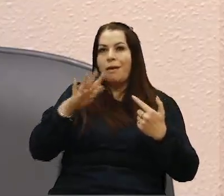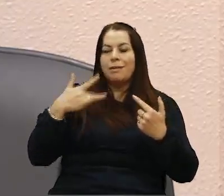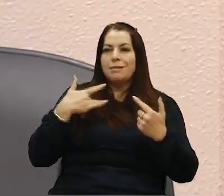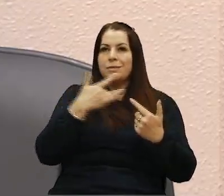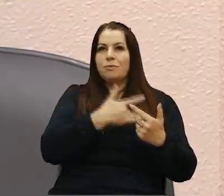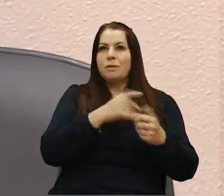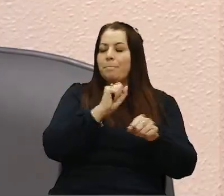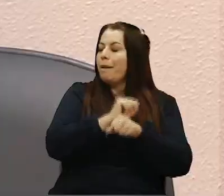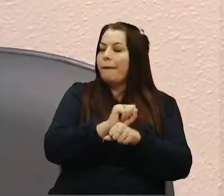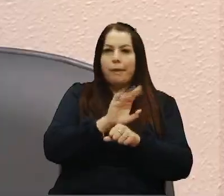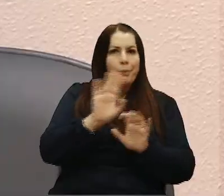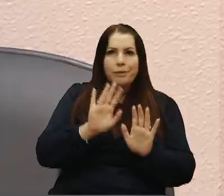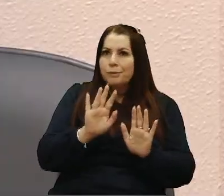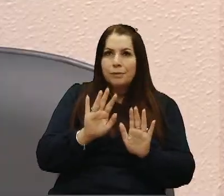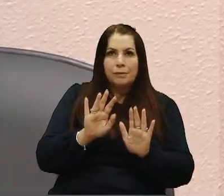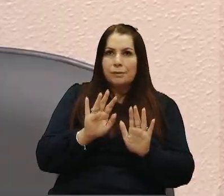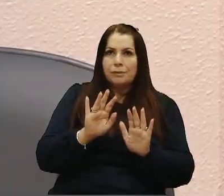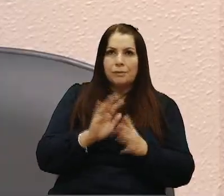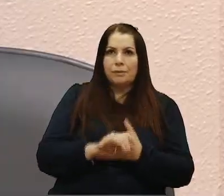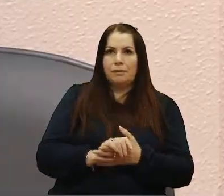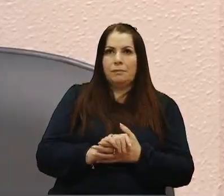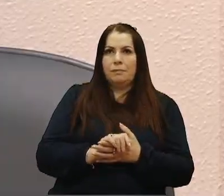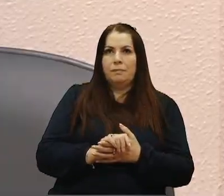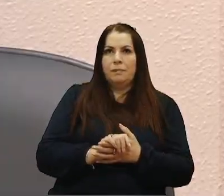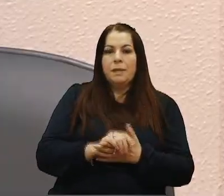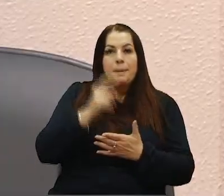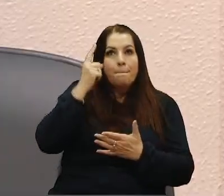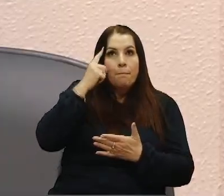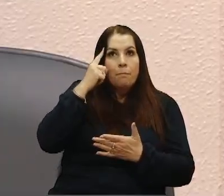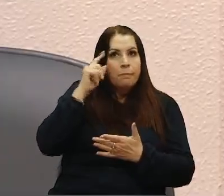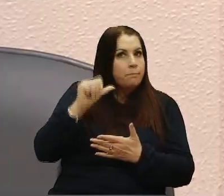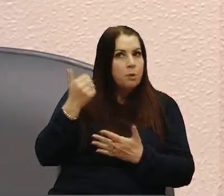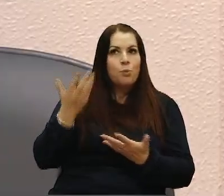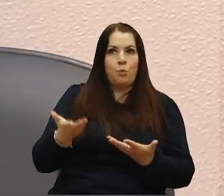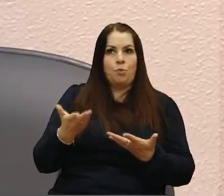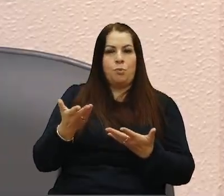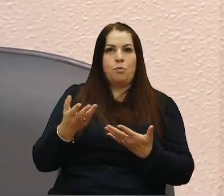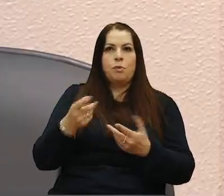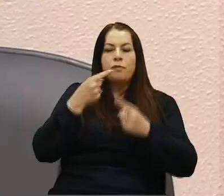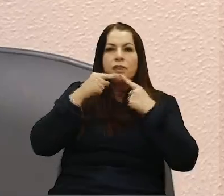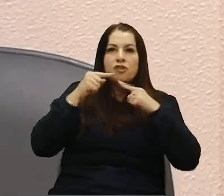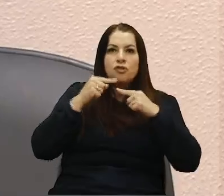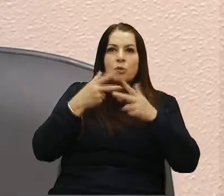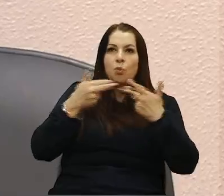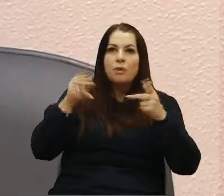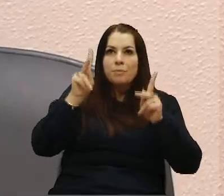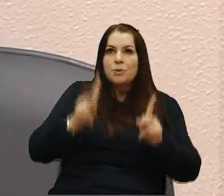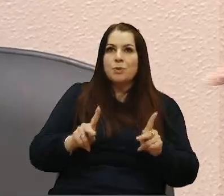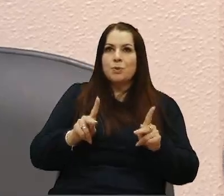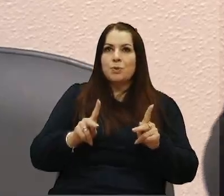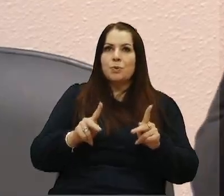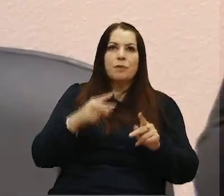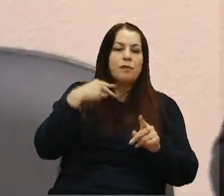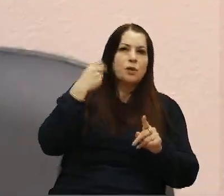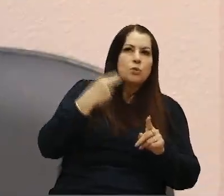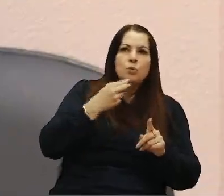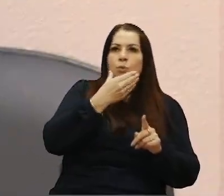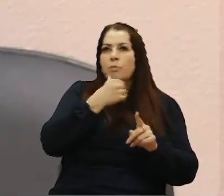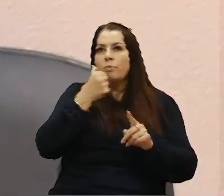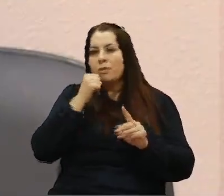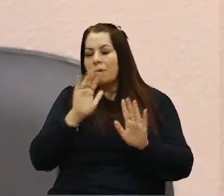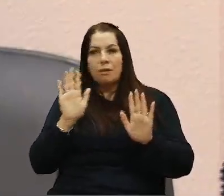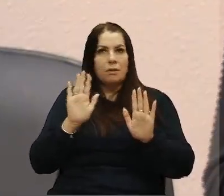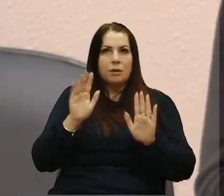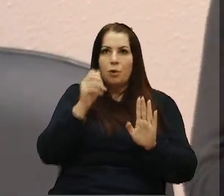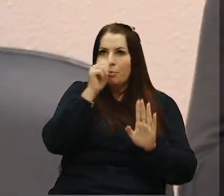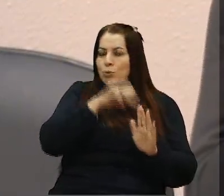temos que parar com isso, gente. Pense melhor quando for criticar qualquer pessoa, seja vereador, seja vereadora, mas